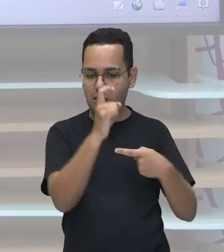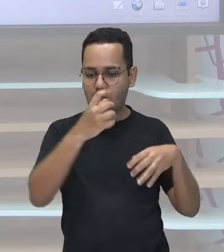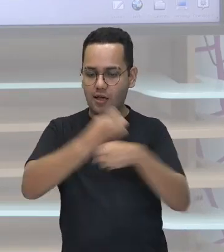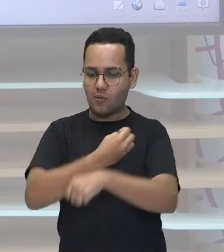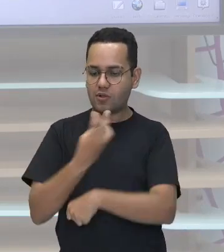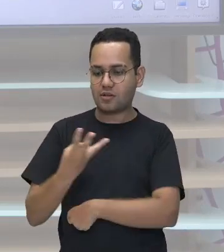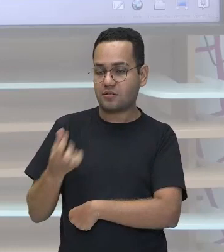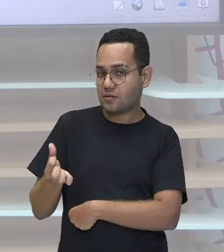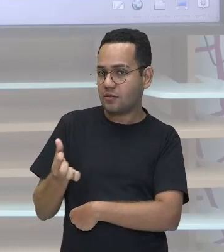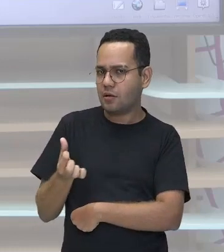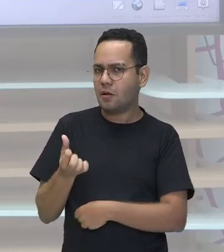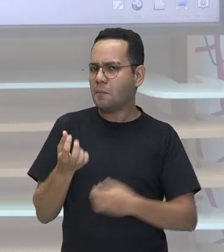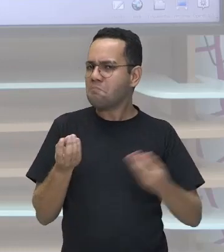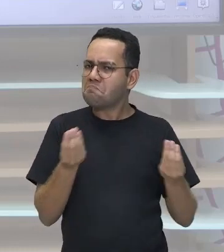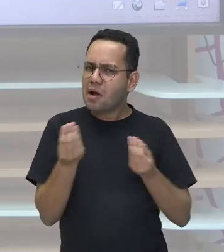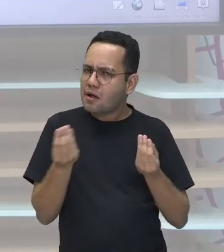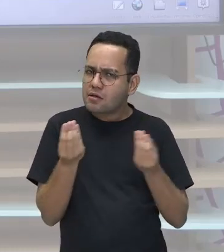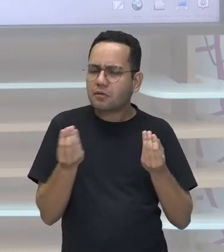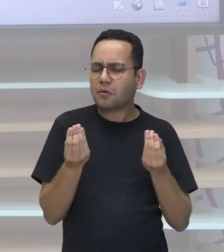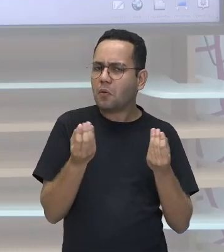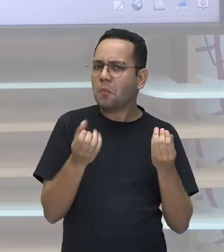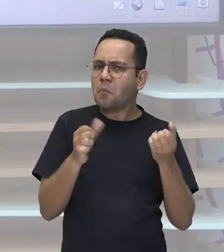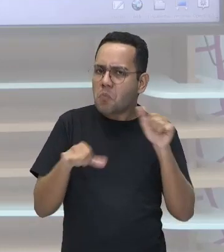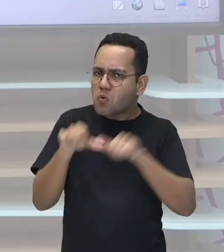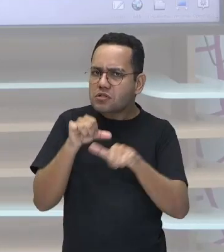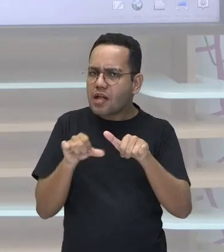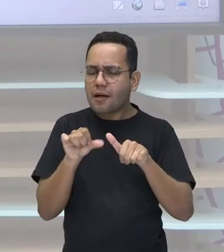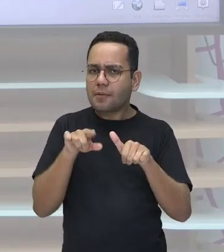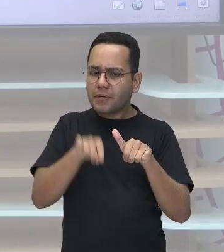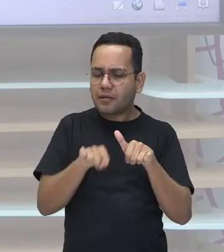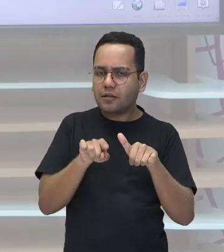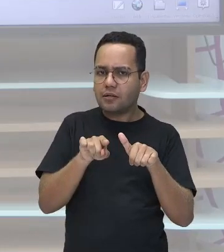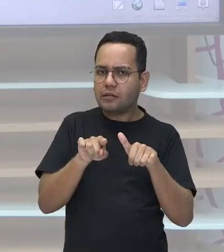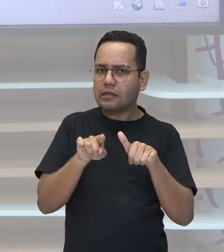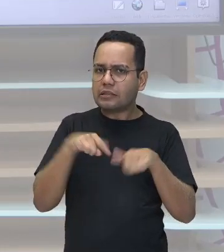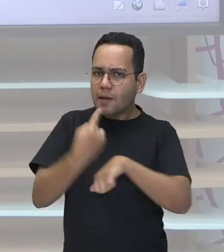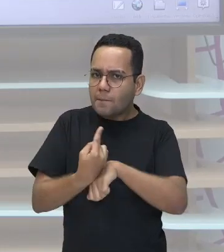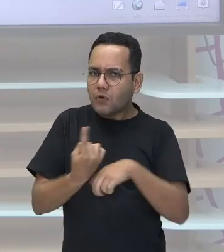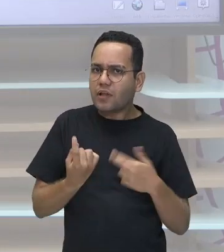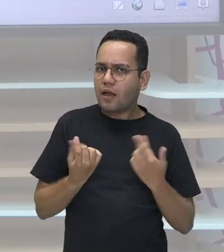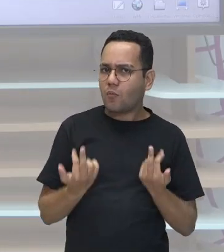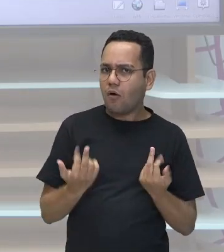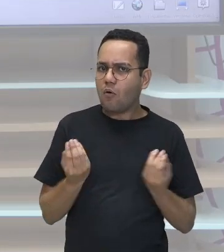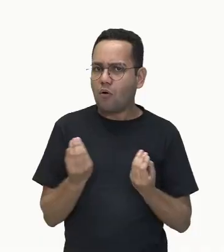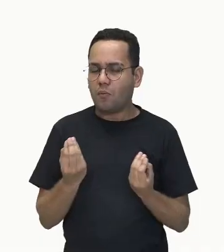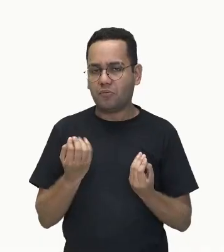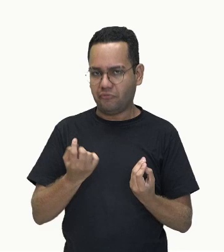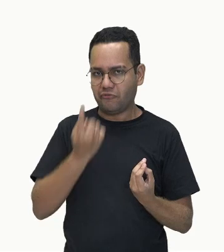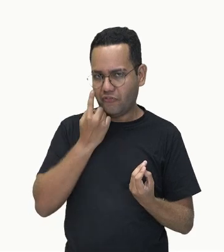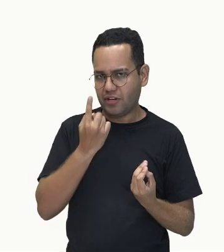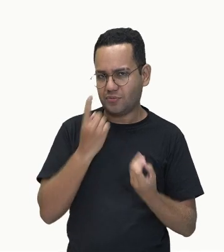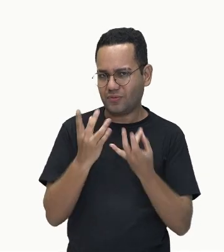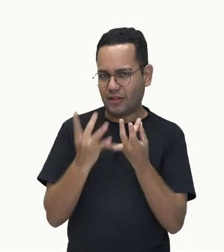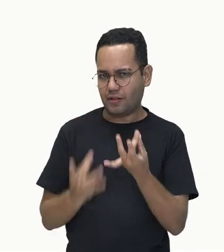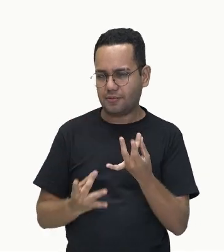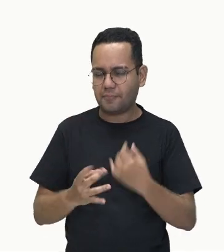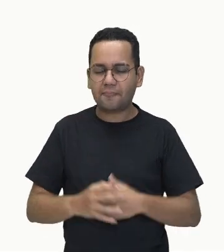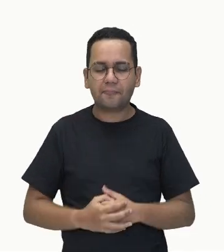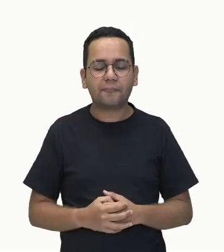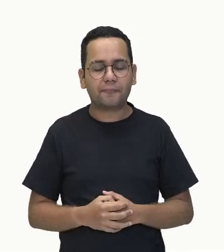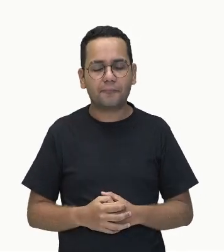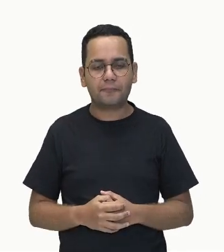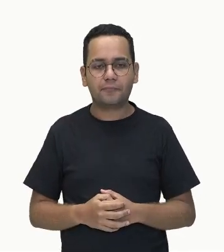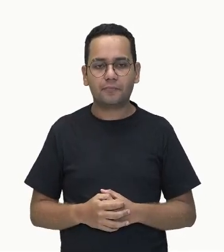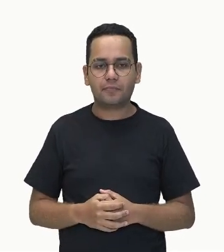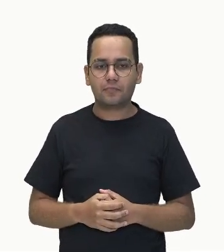transformar essas bases eh iguais vamos ter que mexer em algumas coisas aí vamos lá que eu vou te mostrar primeira coisa que a